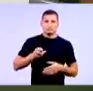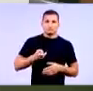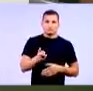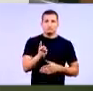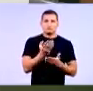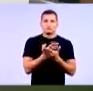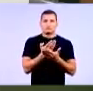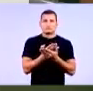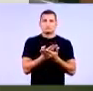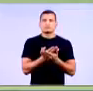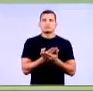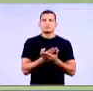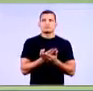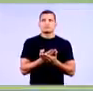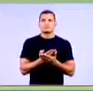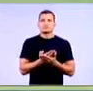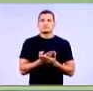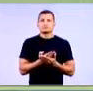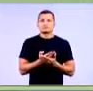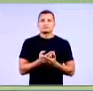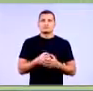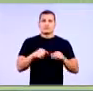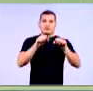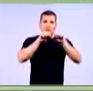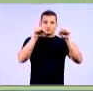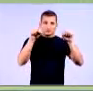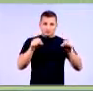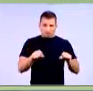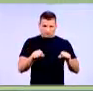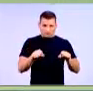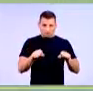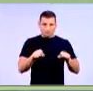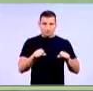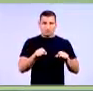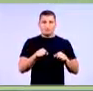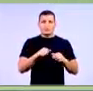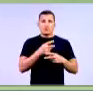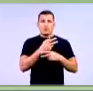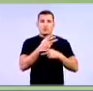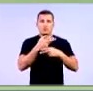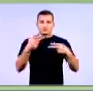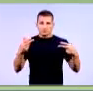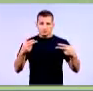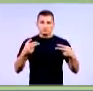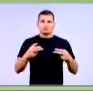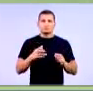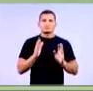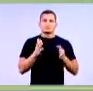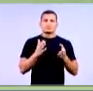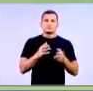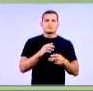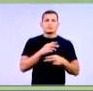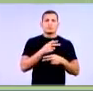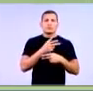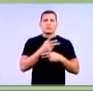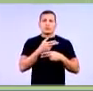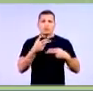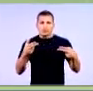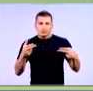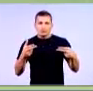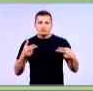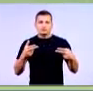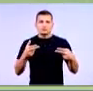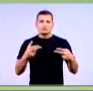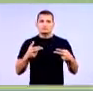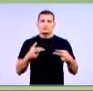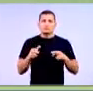seguindo aqui, falando agora de sistema orientado a objetos. Vocês já ouviram falar nessa questão de orientação a objetos,